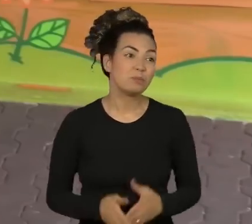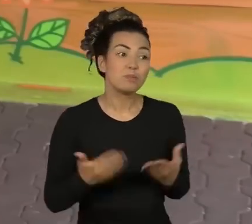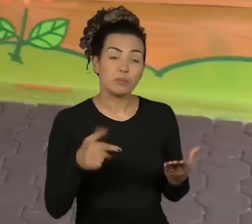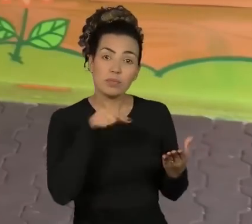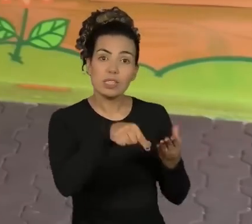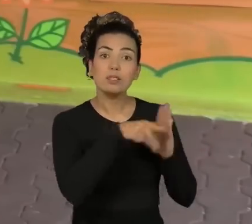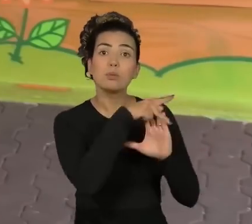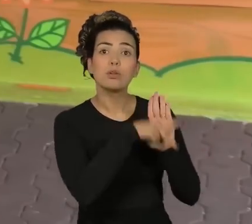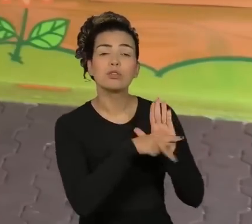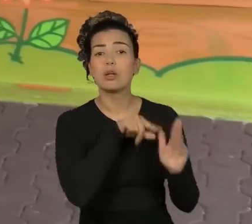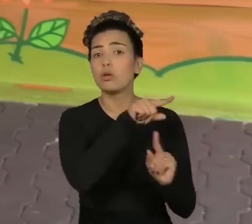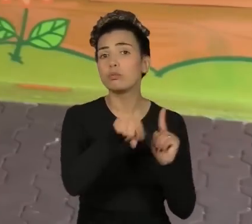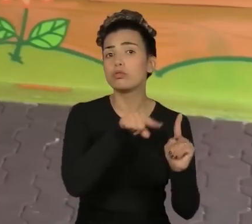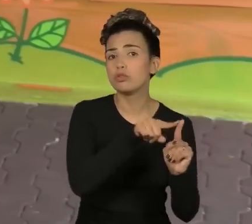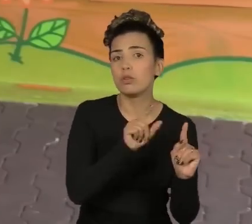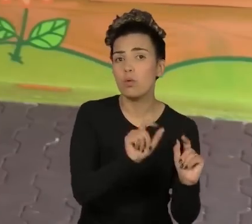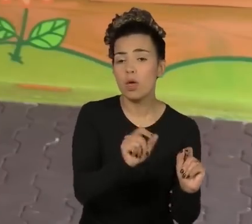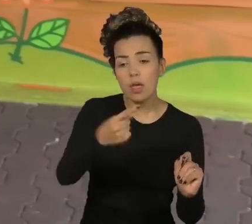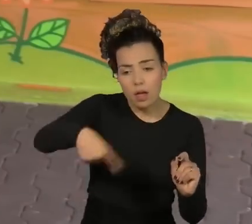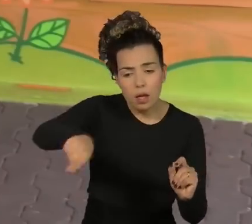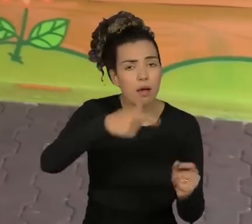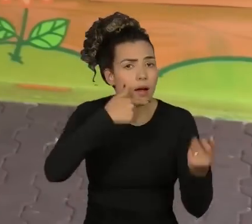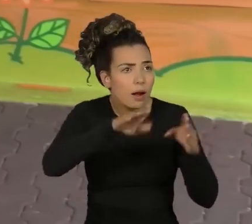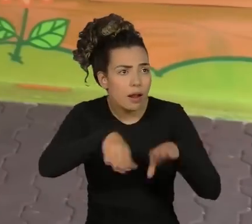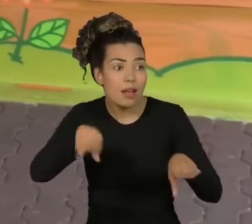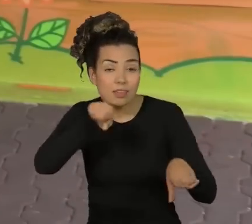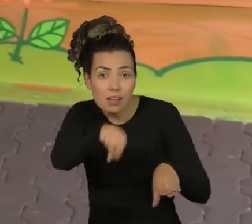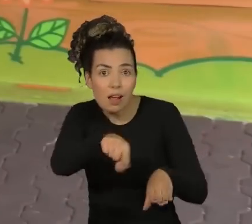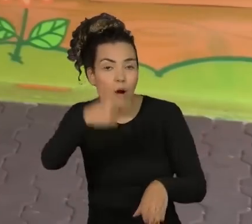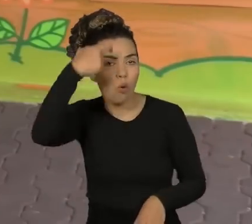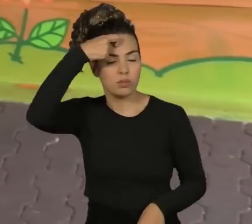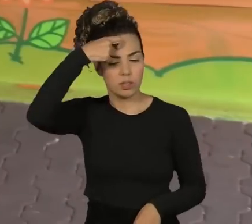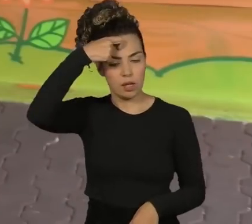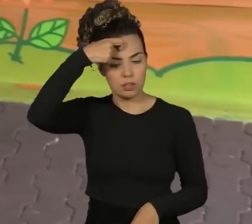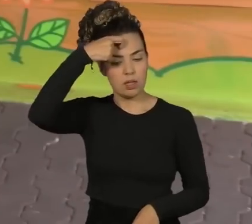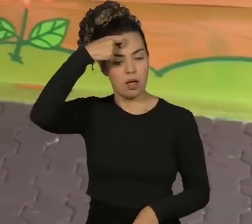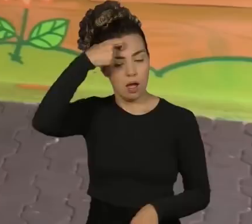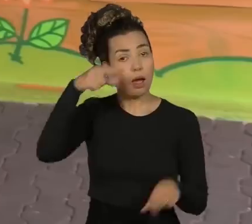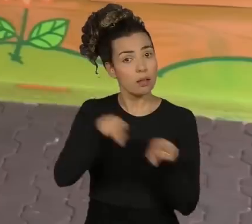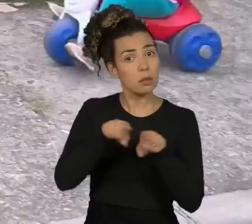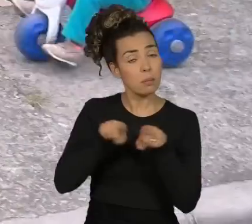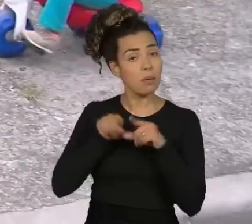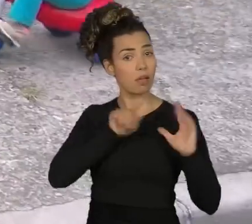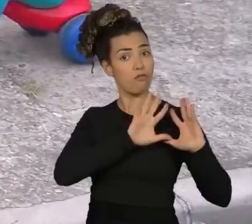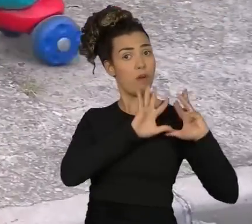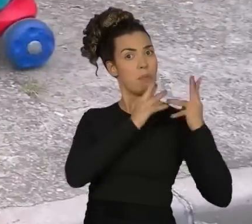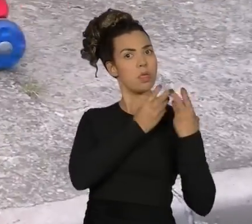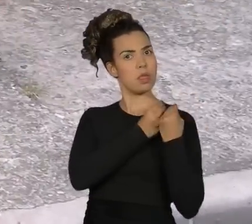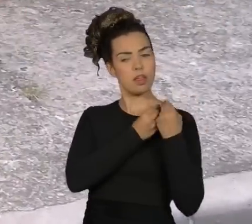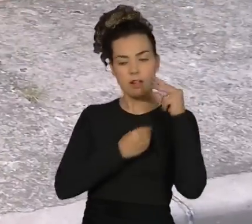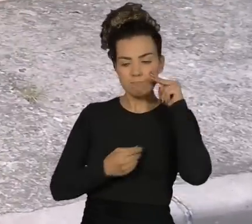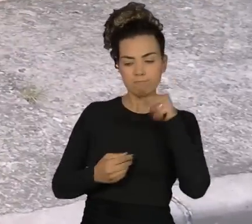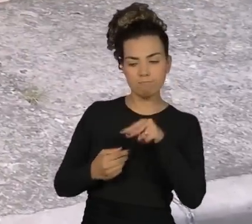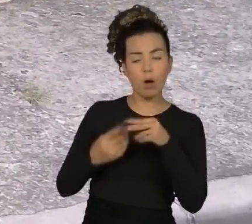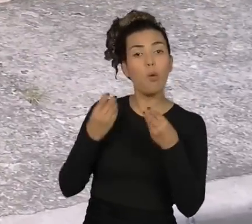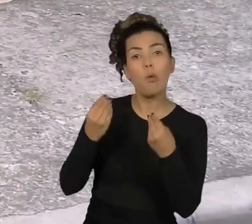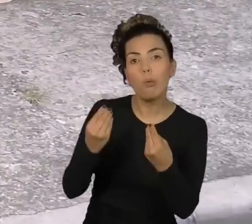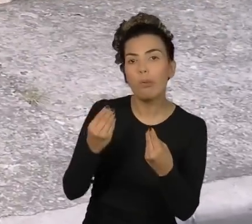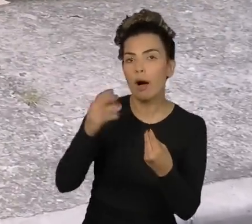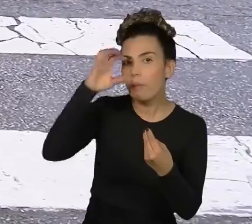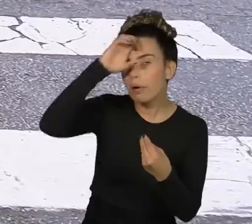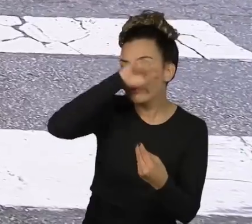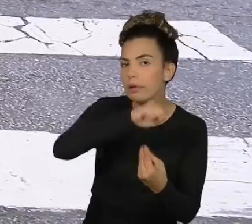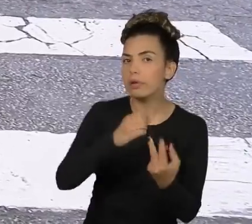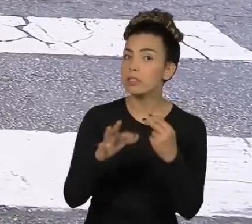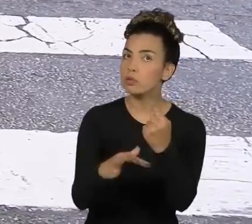projeto é conscientizar as crianças e automaticamente levar para as famílias como que podem a segurança no trânsito ao